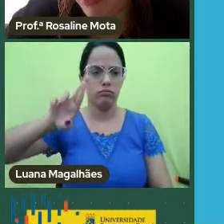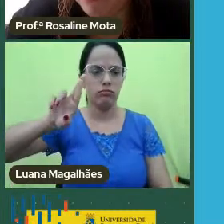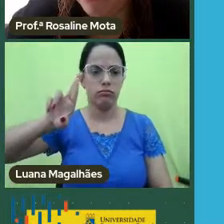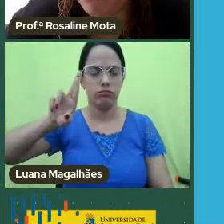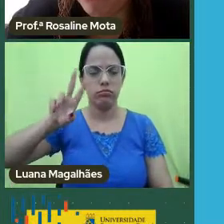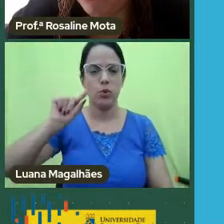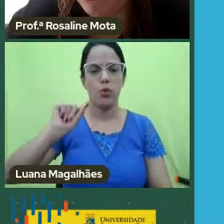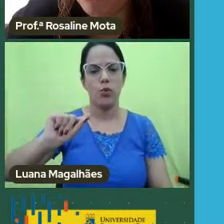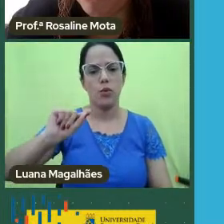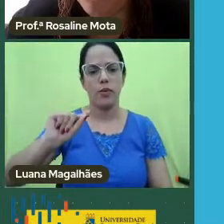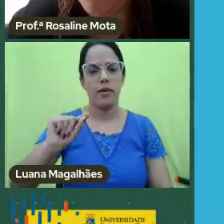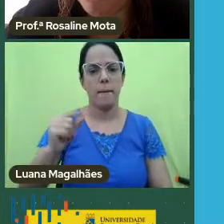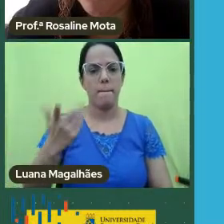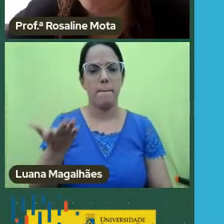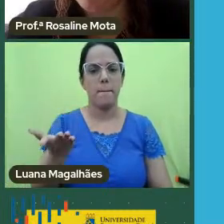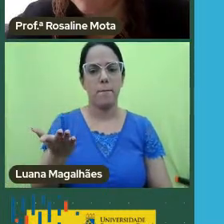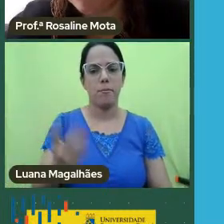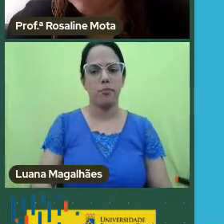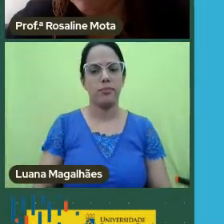direto por...